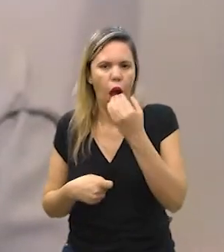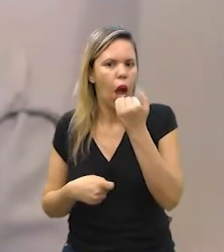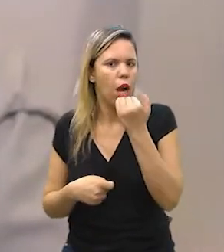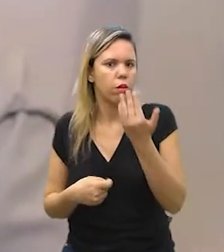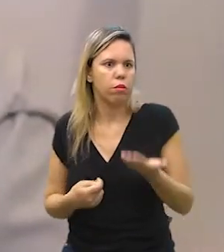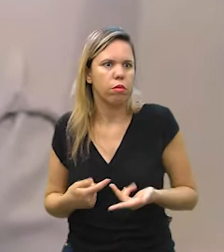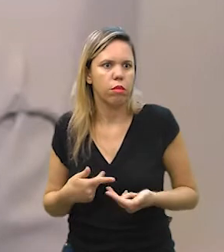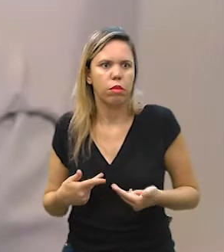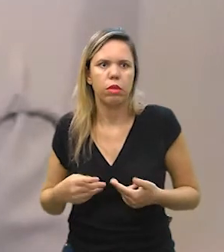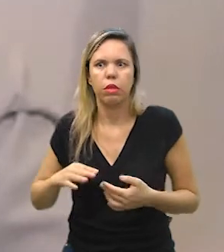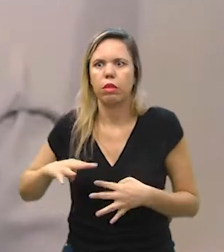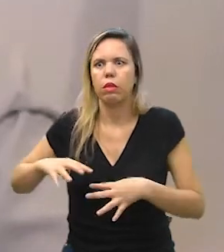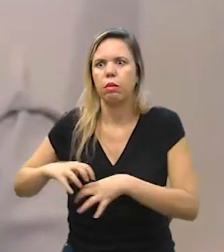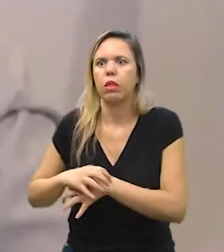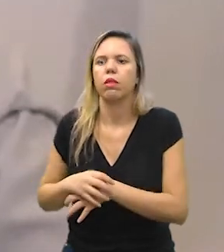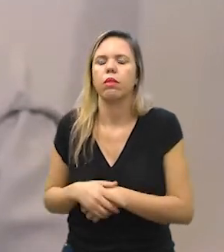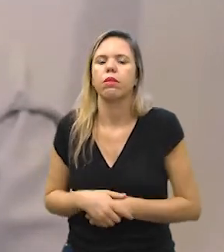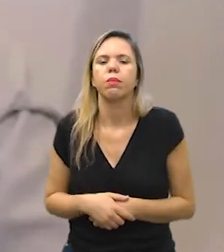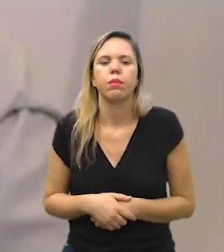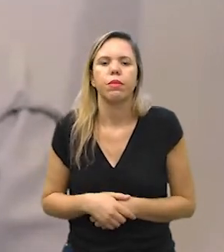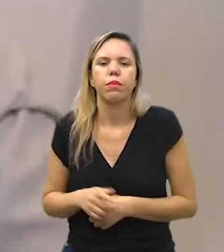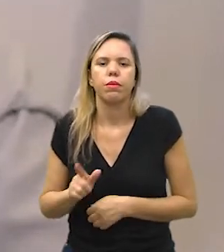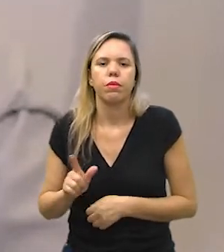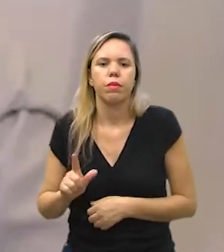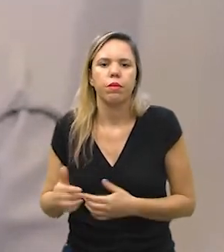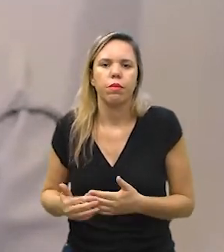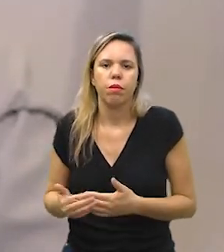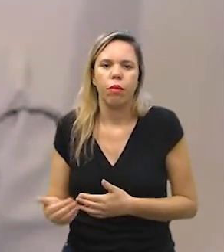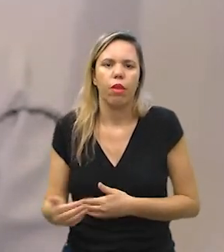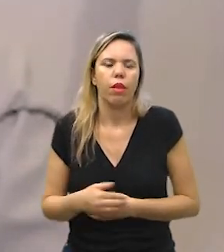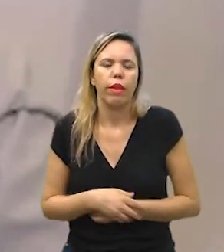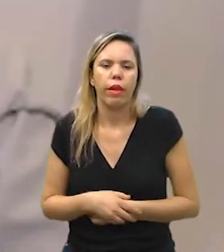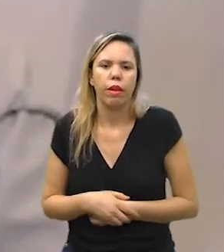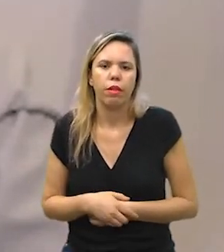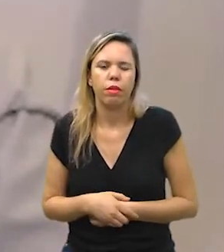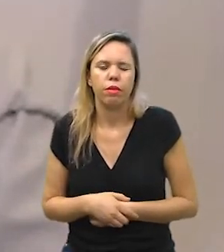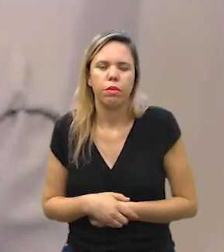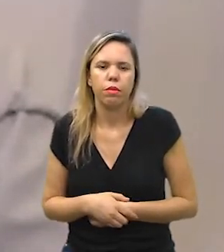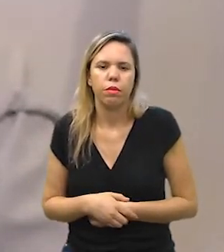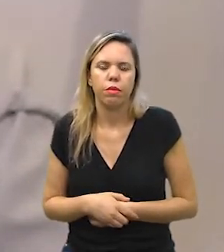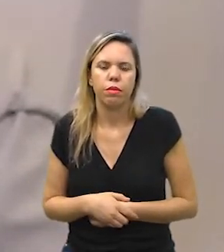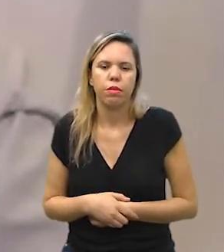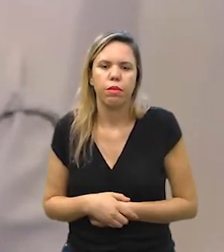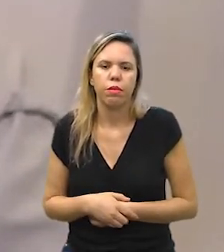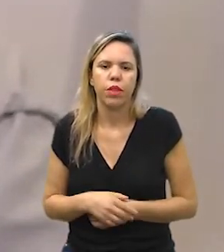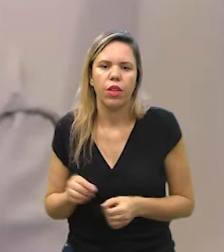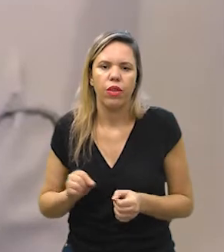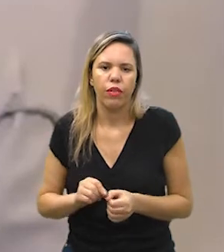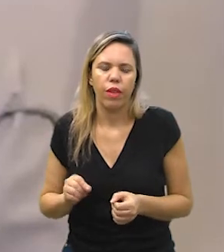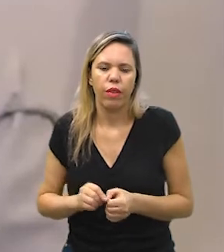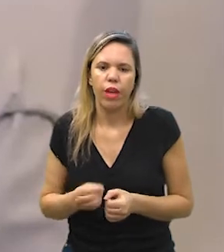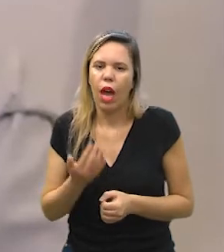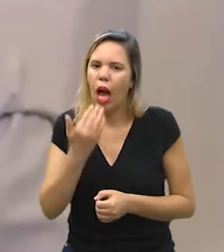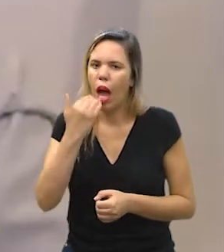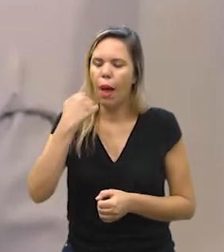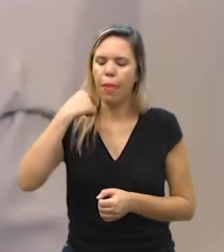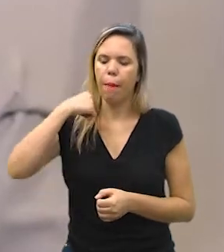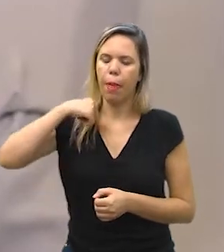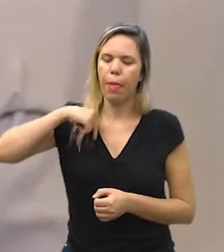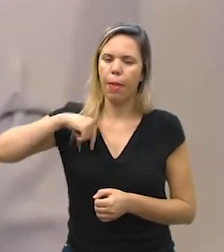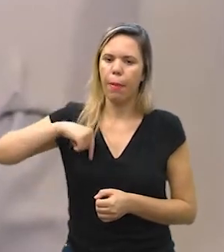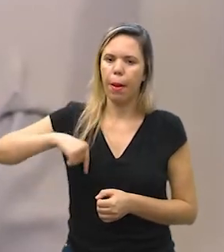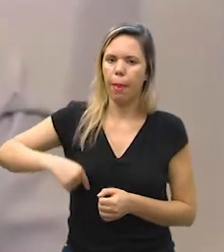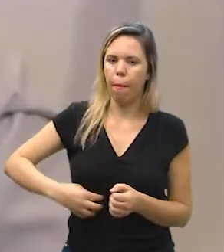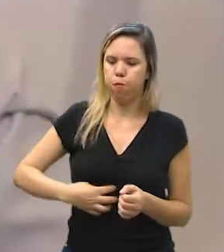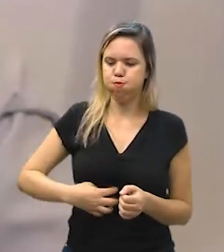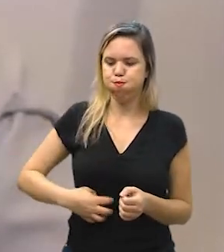bilhão dessas bactérias. Porque, obviamente, ao longo do caminho que vai da boca até chegar no